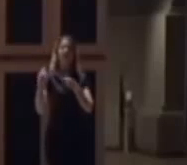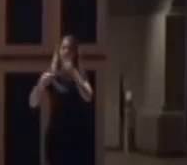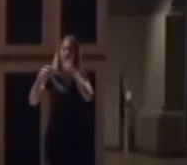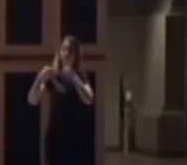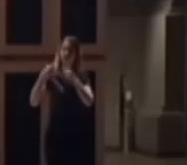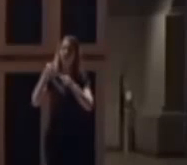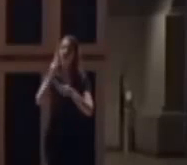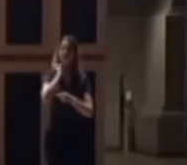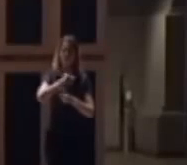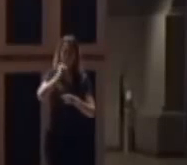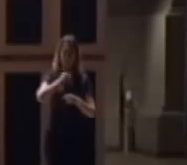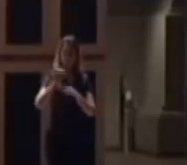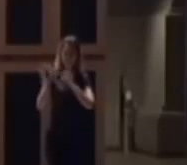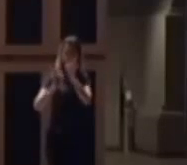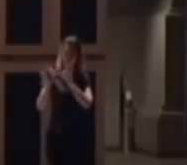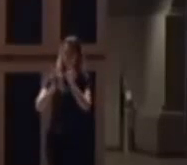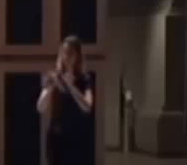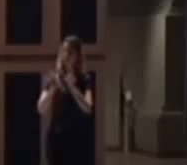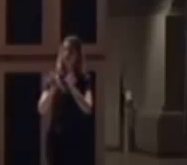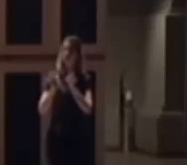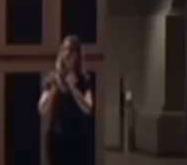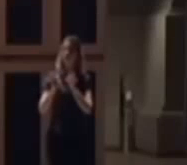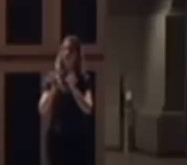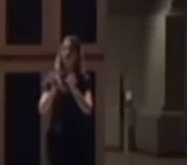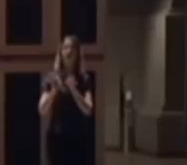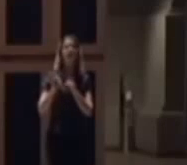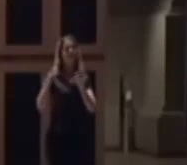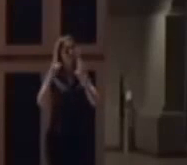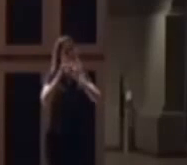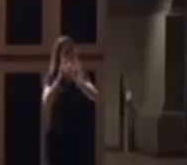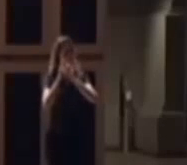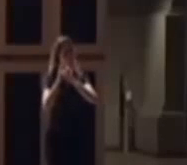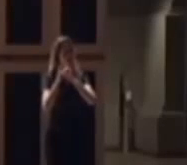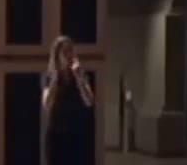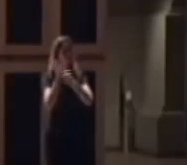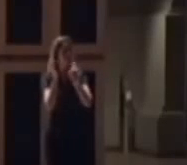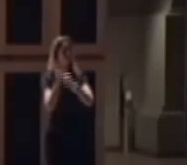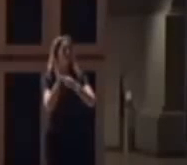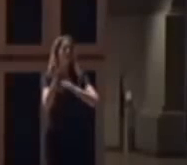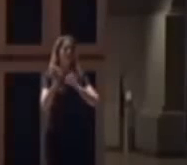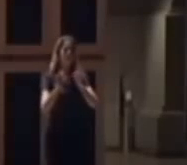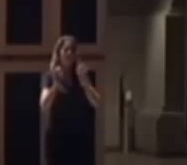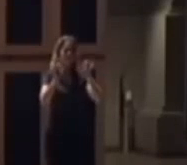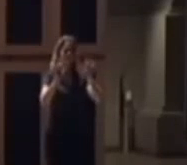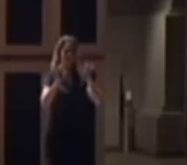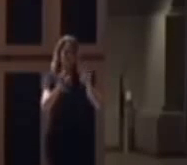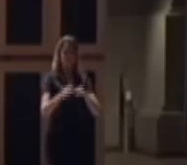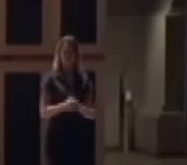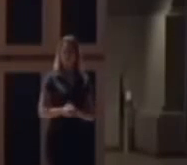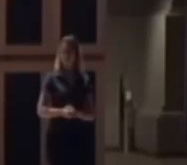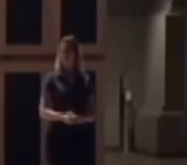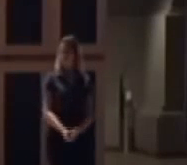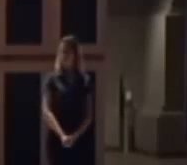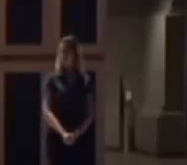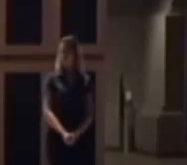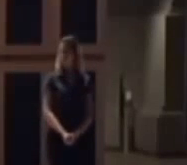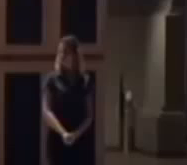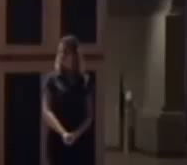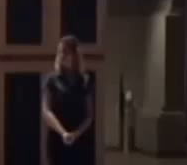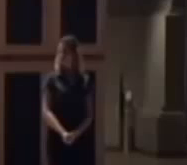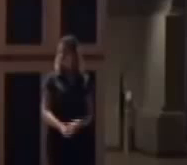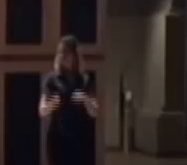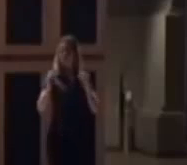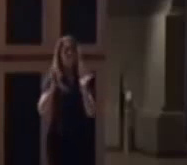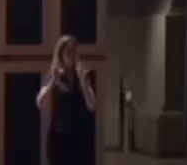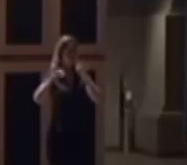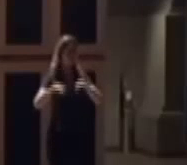uma adequação para esse termo de parceria voltado para projetos especiais. Pode passar. E aí, para